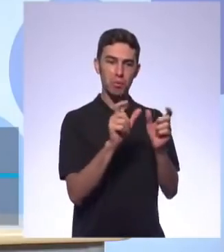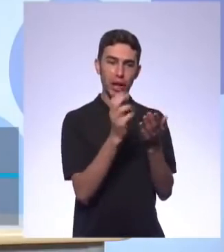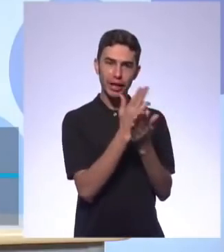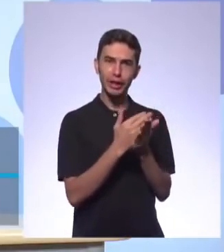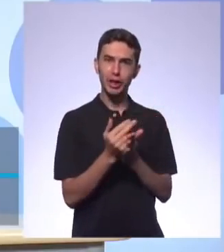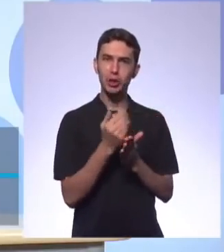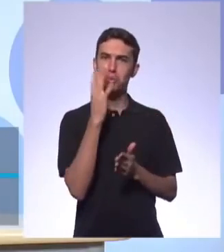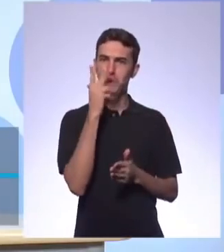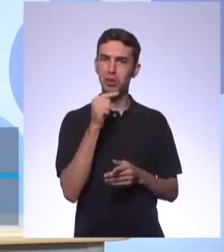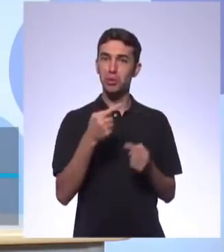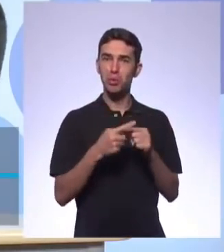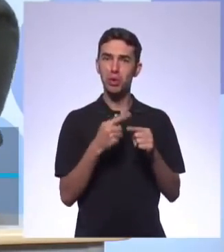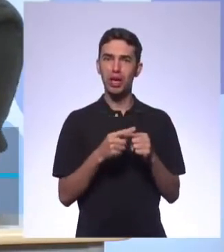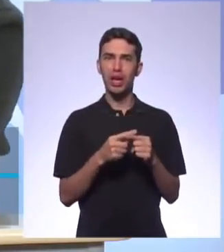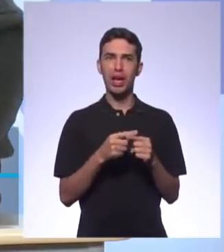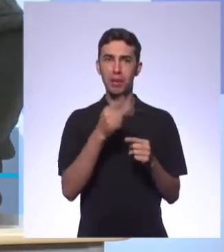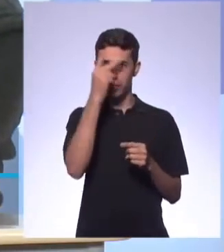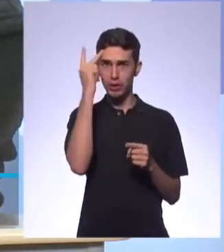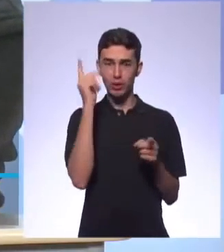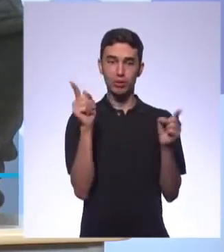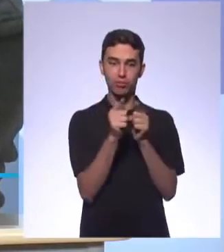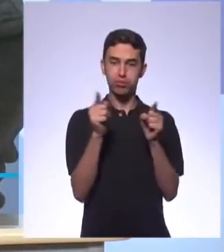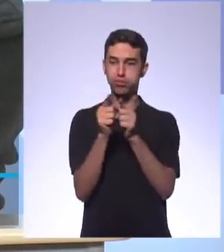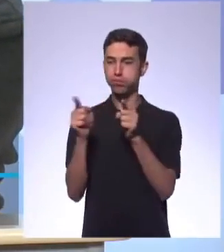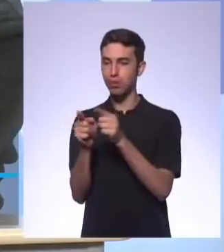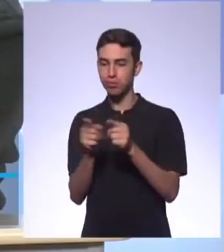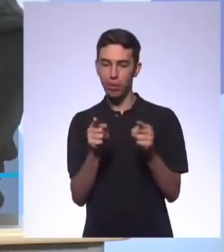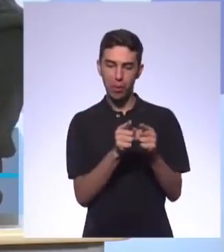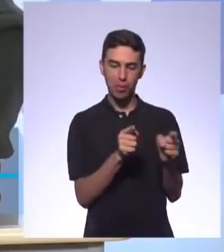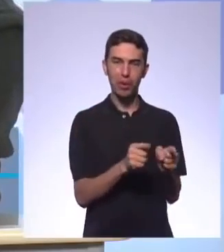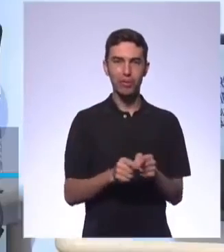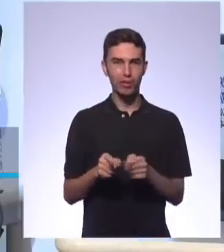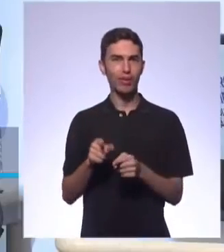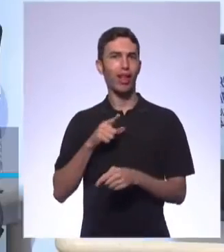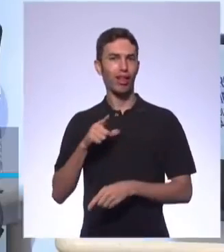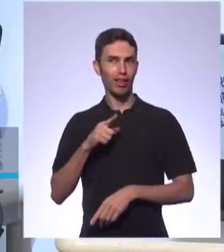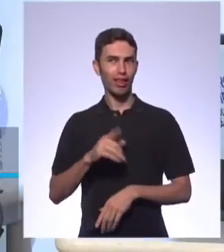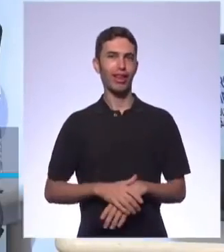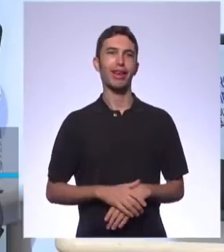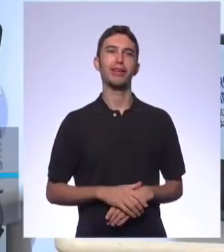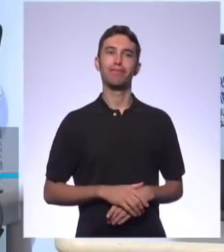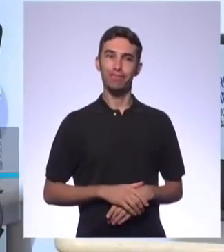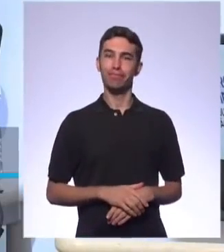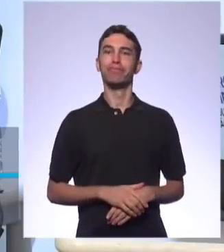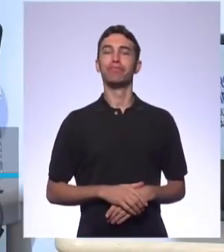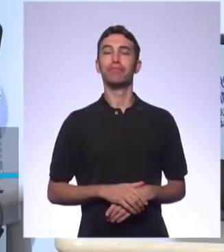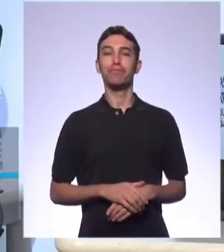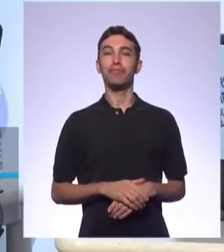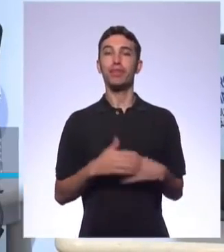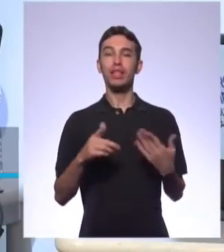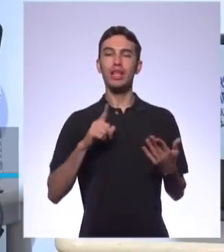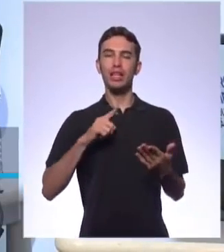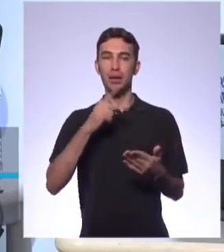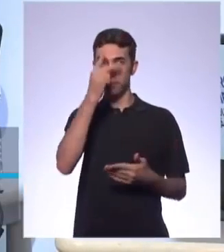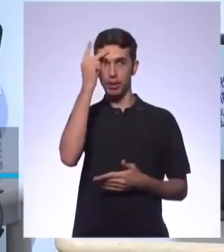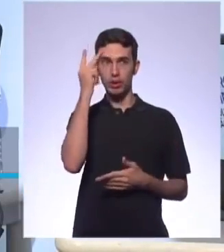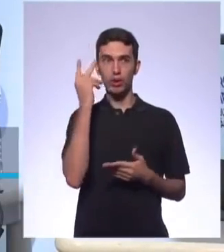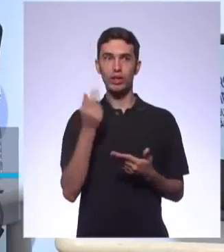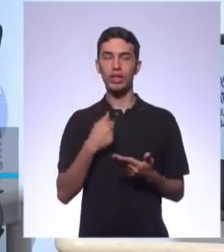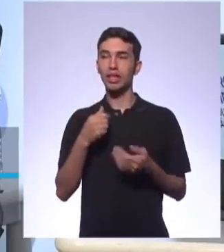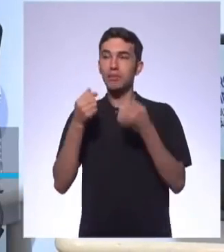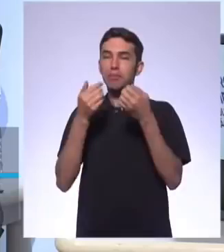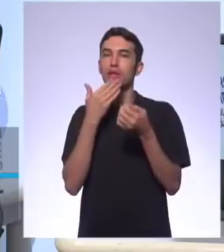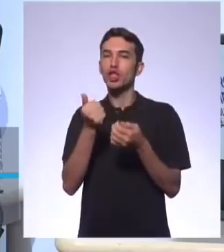porque muitas dessas aí já seriam abreviadas, inclusive, Já né? seriam abreviadas. Exatamente. Aí já tem gente colocando o que que é aqui. Então, a gente